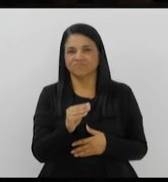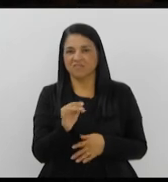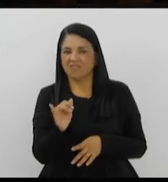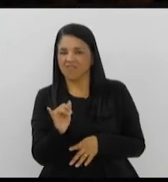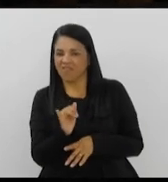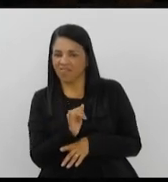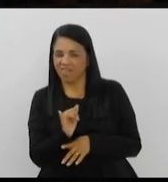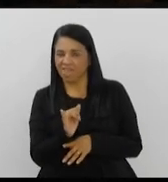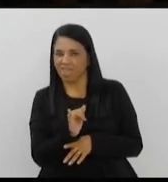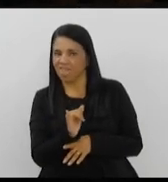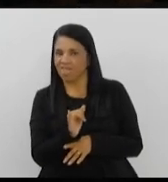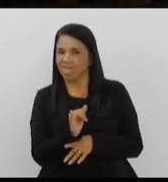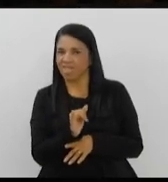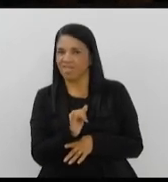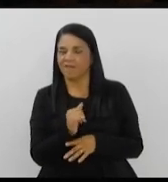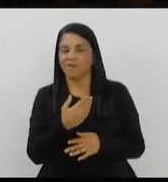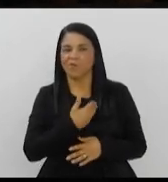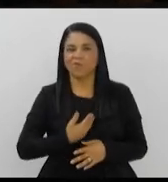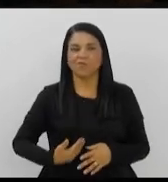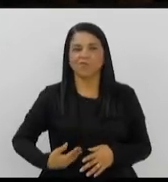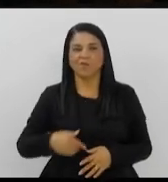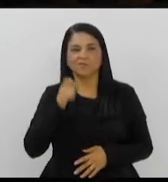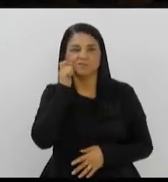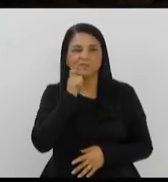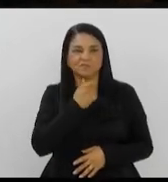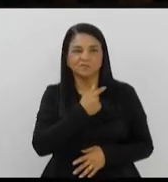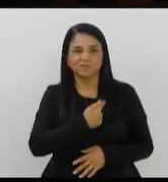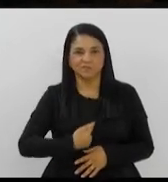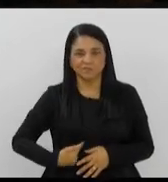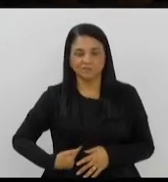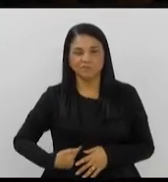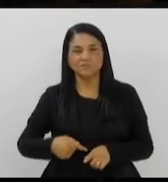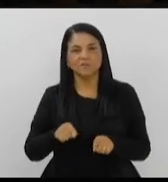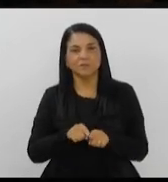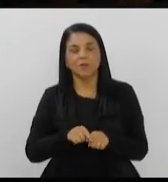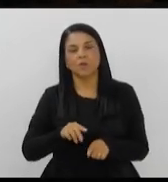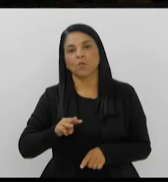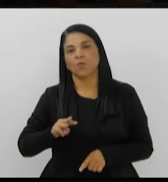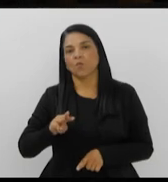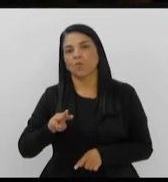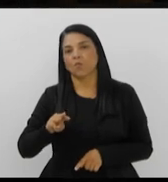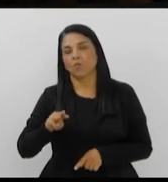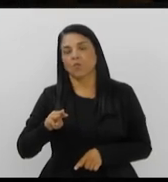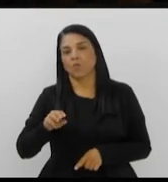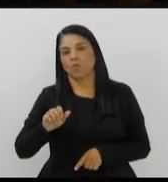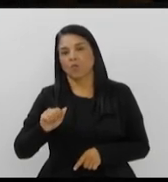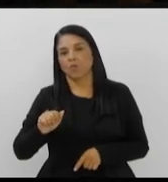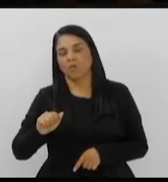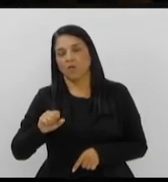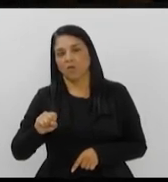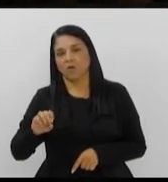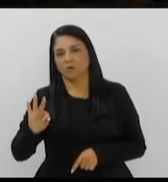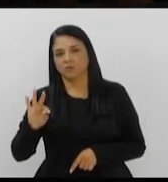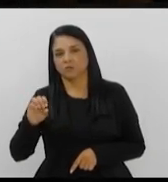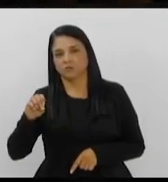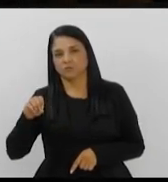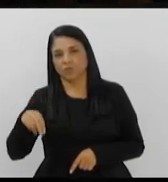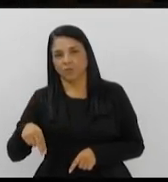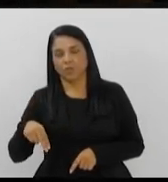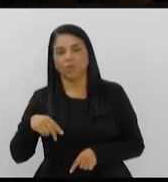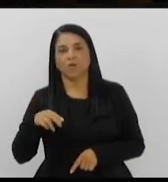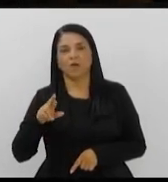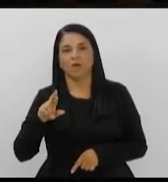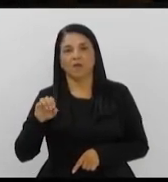armações que o governo Cláudio Castro, que o senhor Washington Reis tem tomado, prejudicando o serviço de transporte